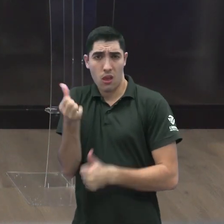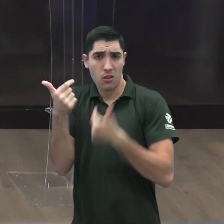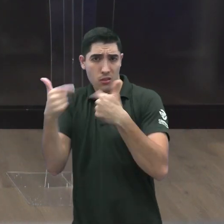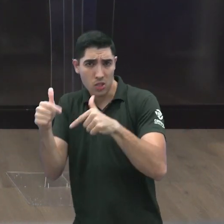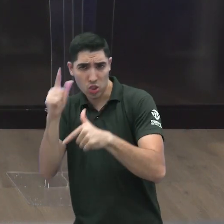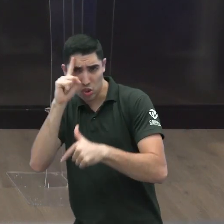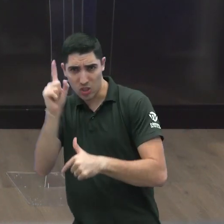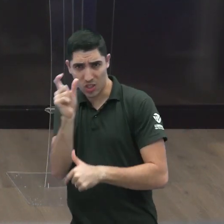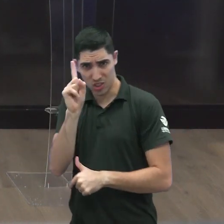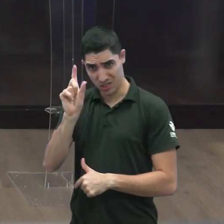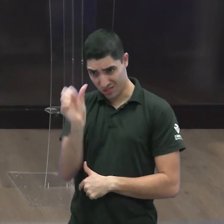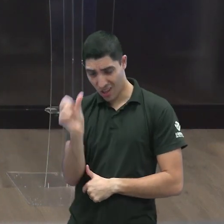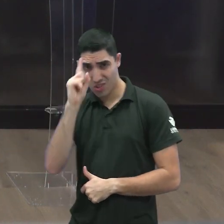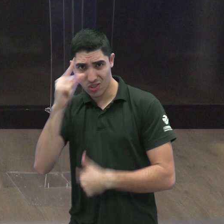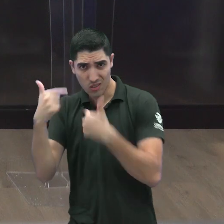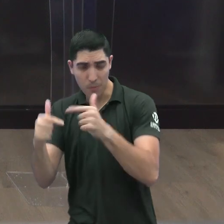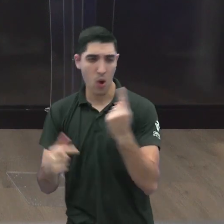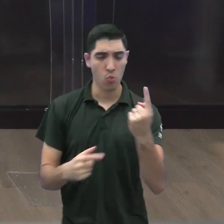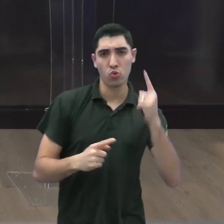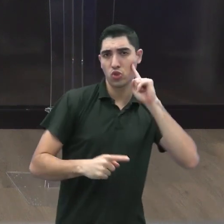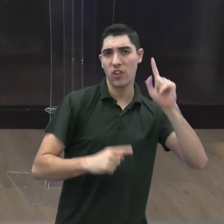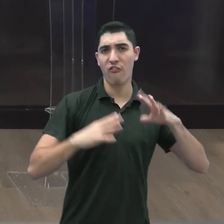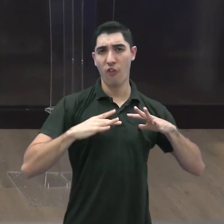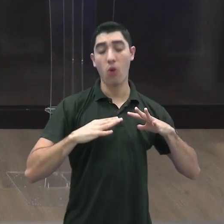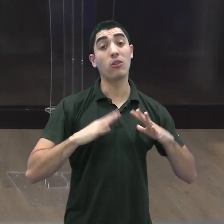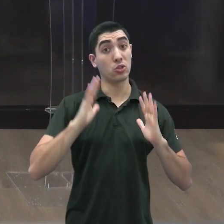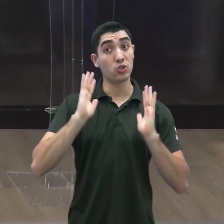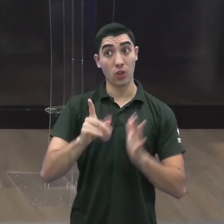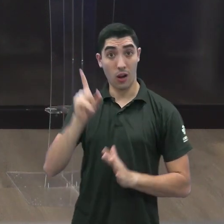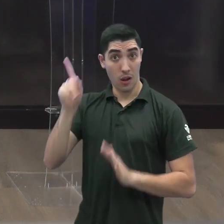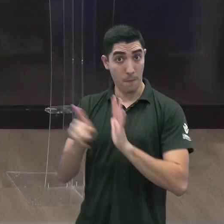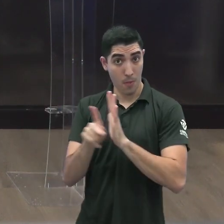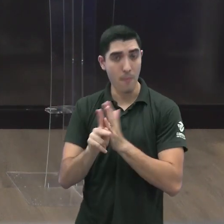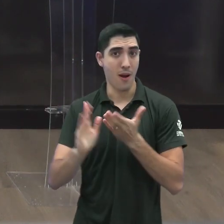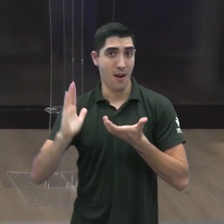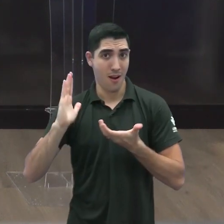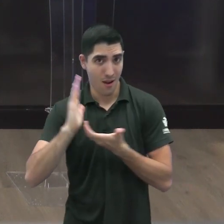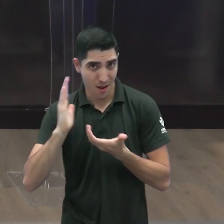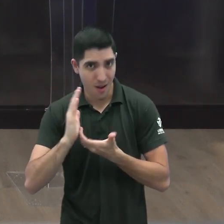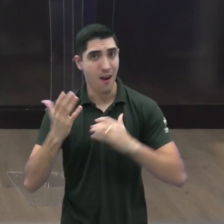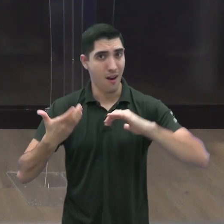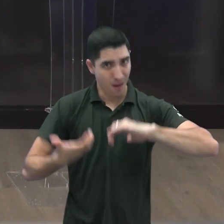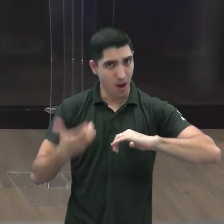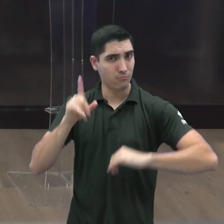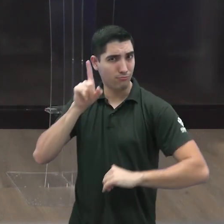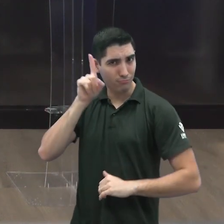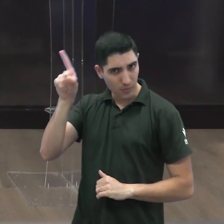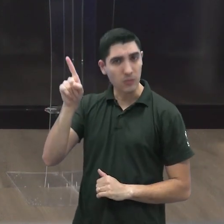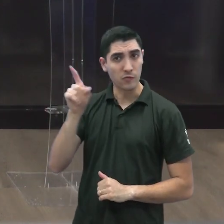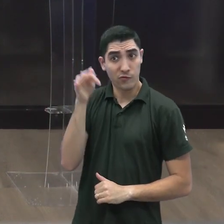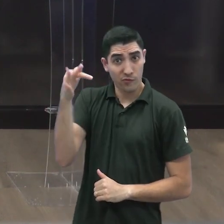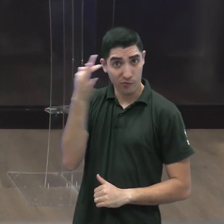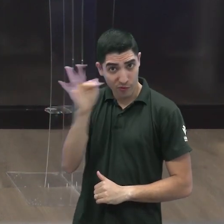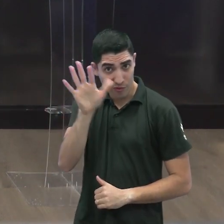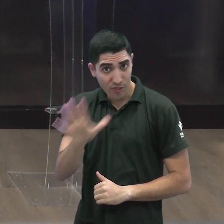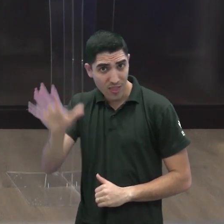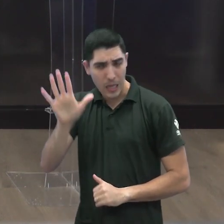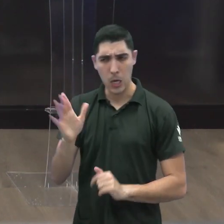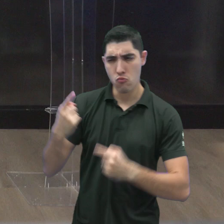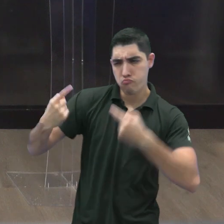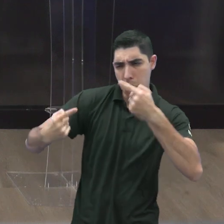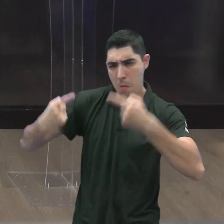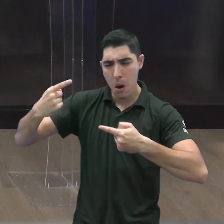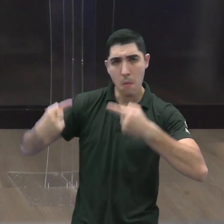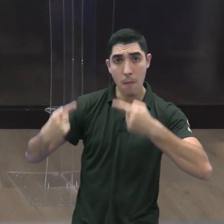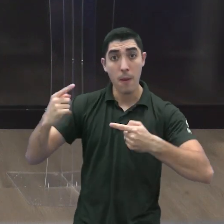projeto de emenda constitucional que prevê a mudança já foi protocolado na Câmara, a proposta foi protocolada na Câmara Federal e grupos